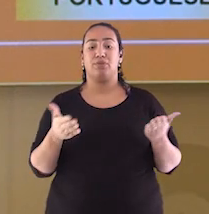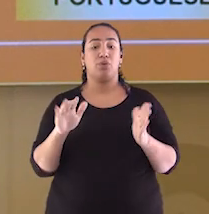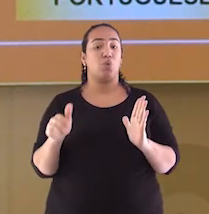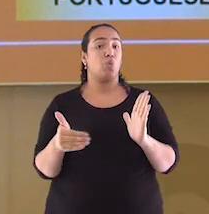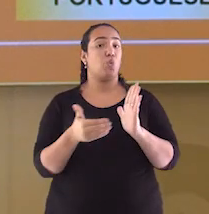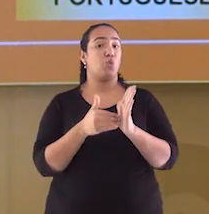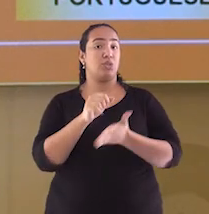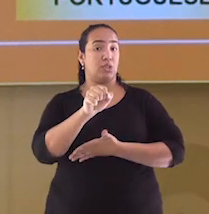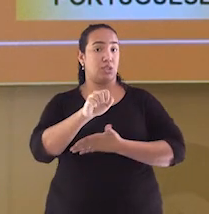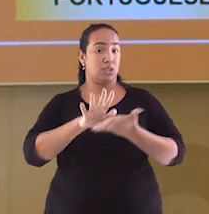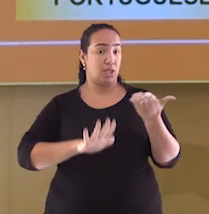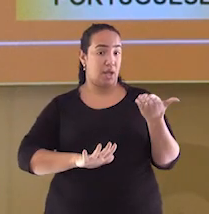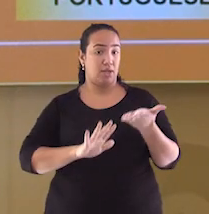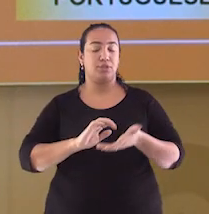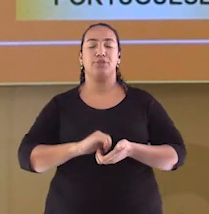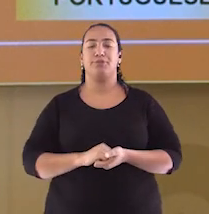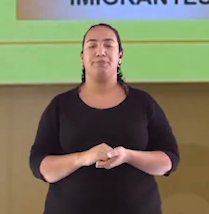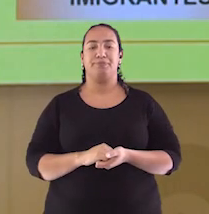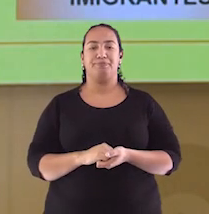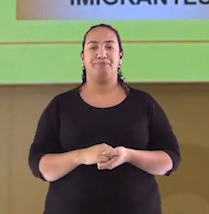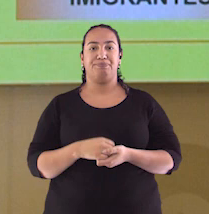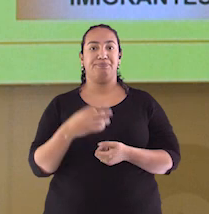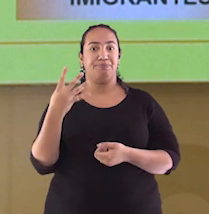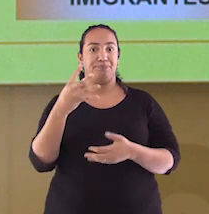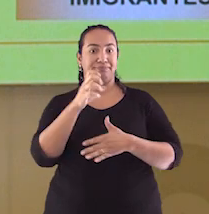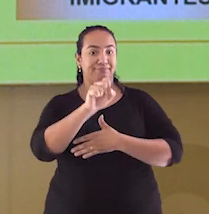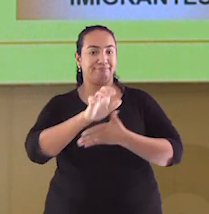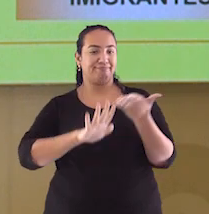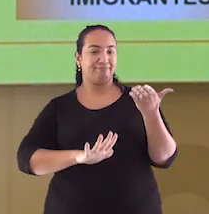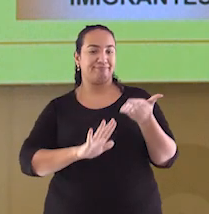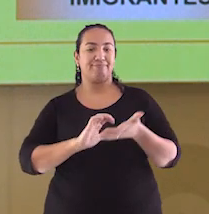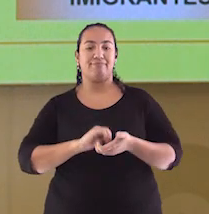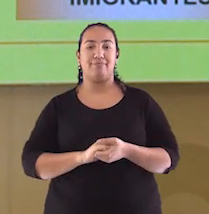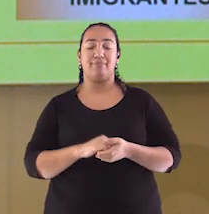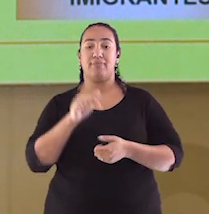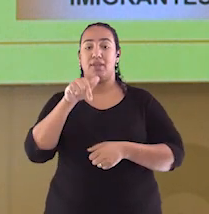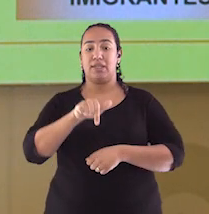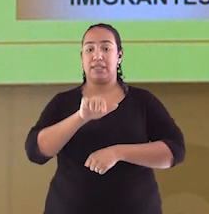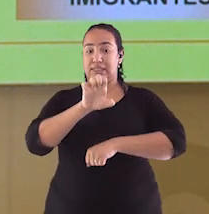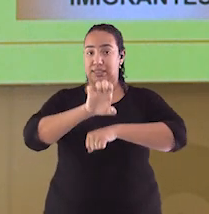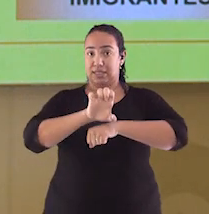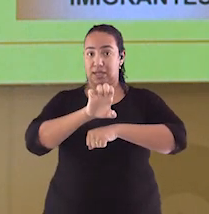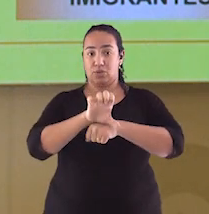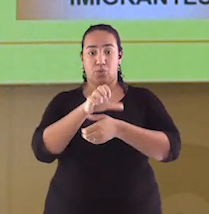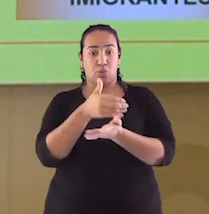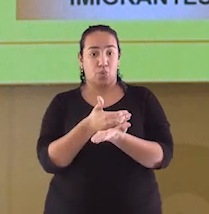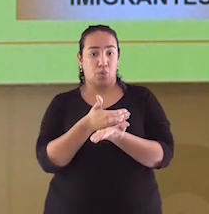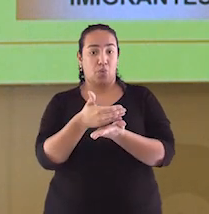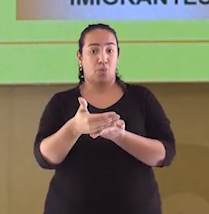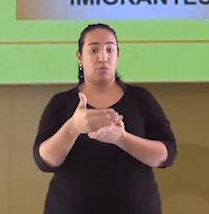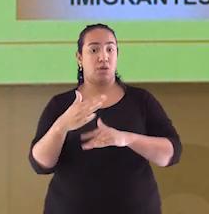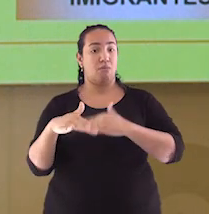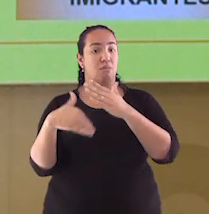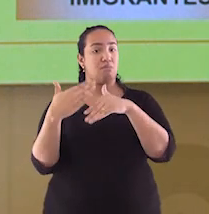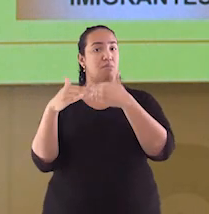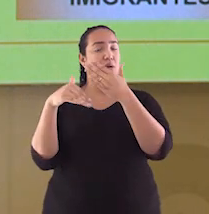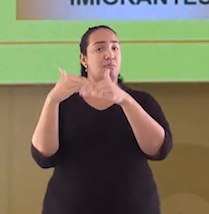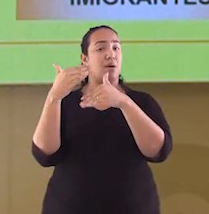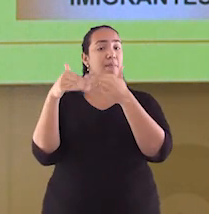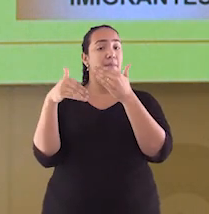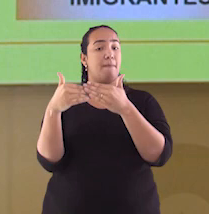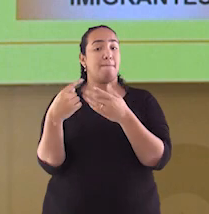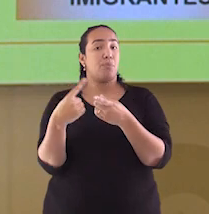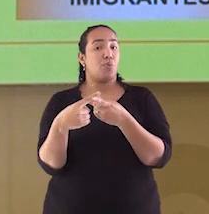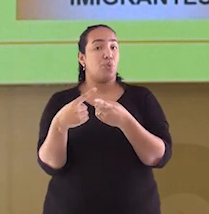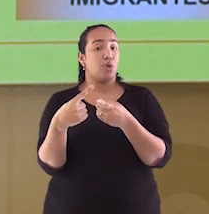última atividade. Questão 4. O nosso estado começou a crescer